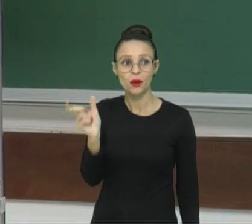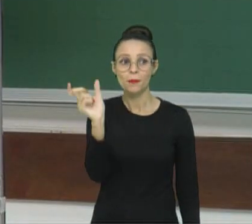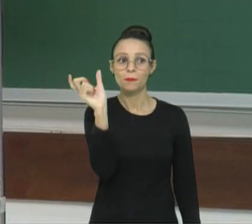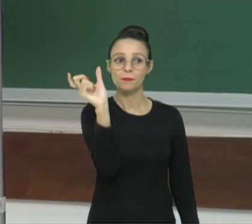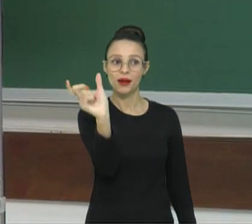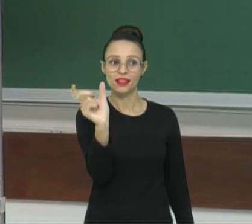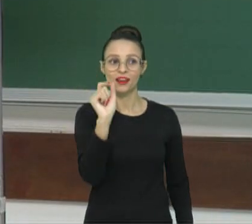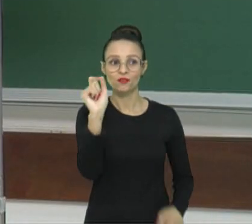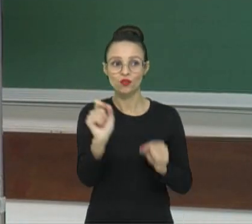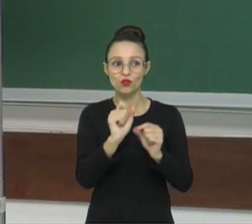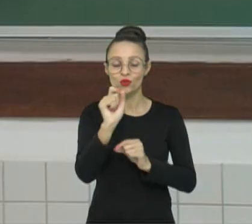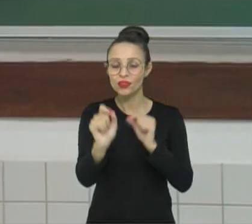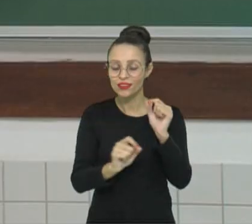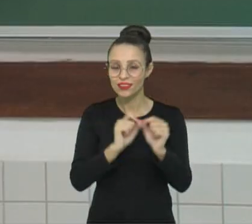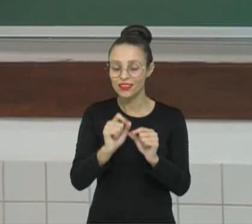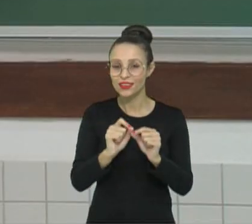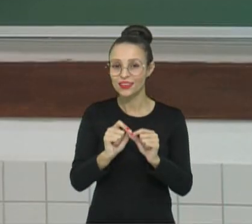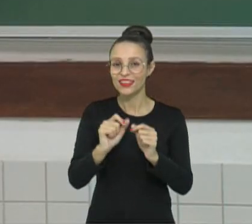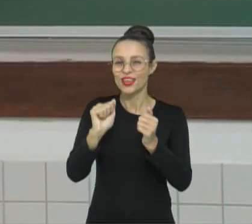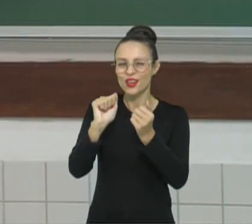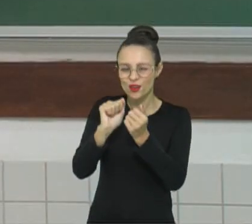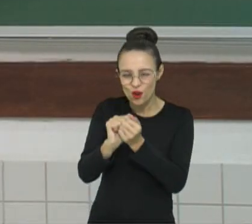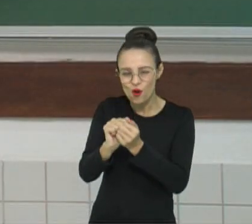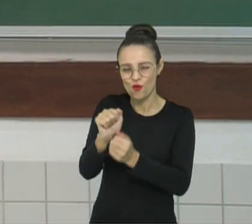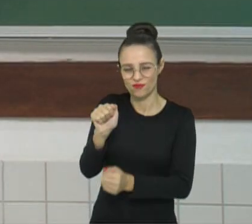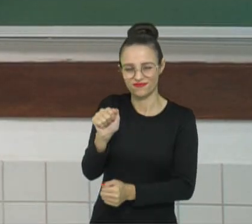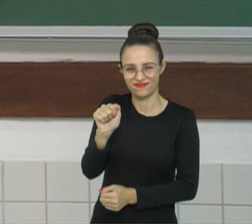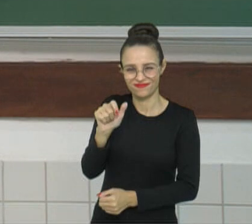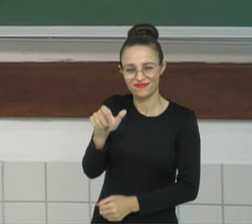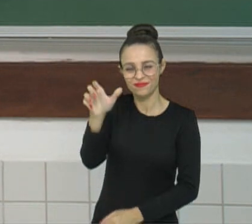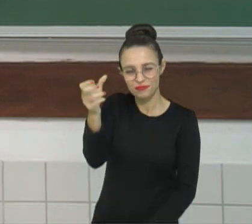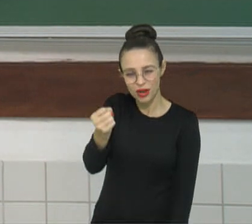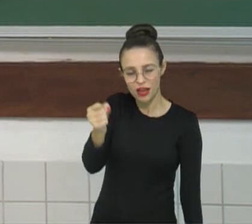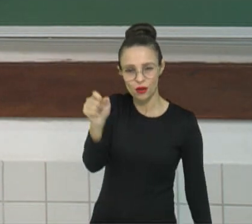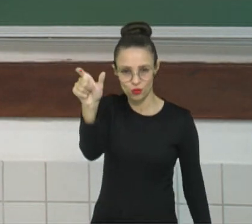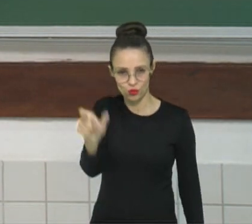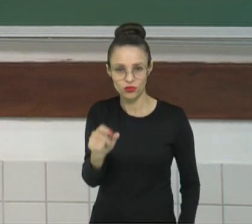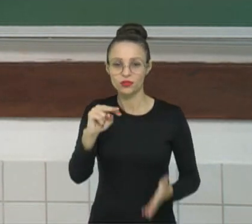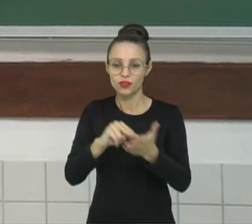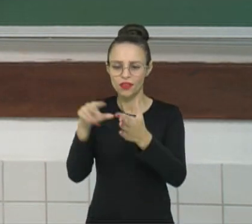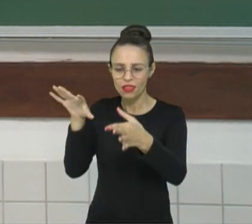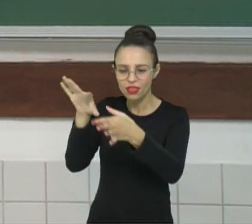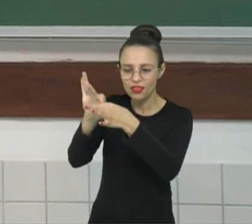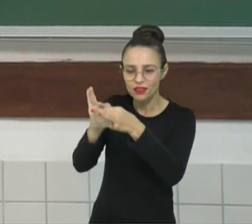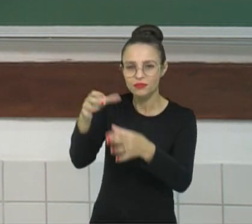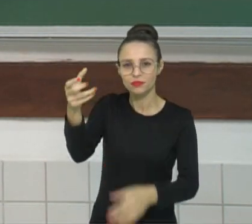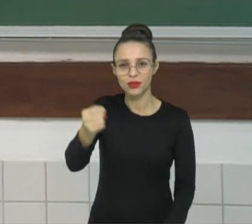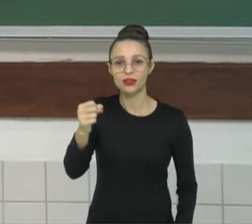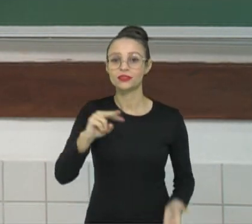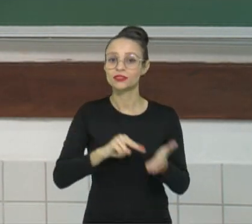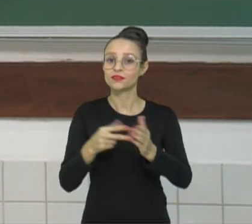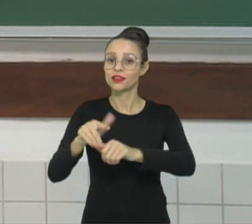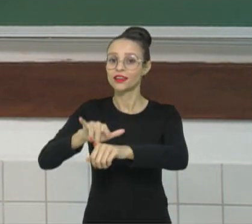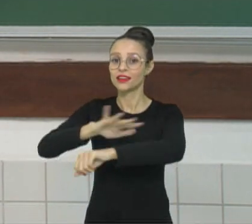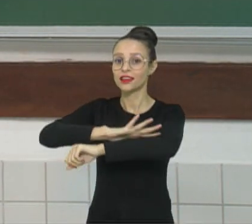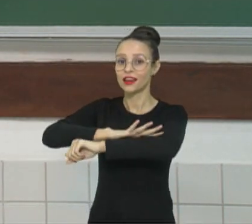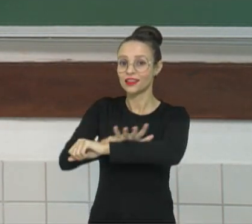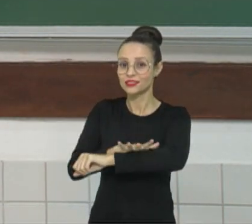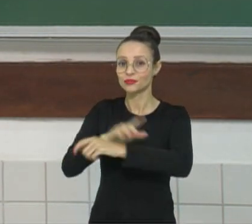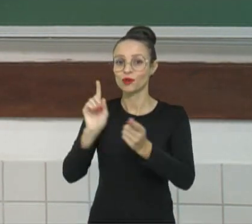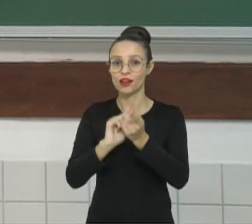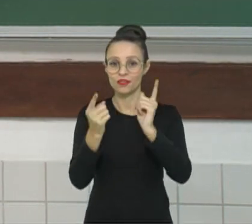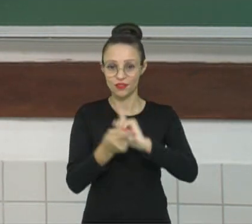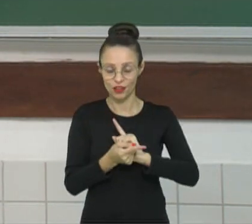essa continuidade com brancos, nos dá esse entender dessa expressão racismo reverso.